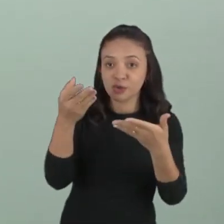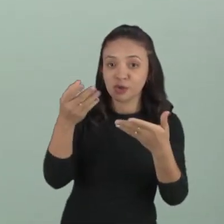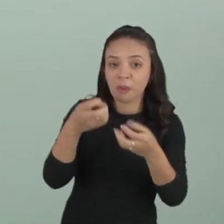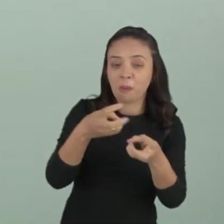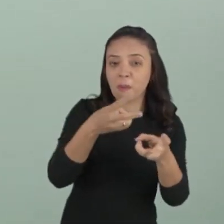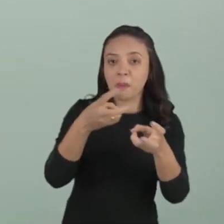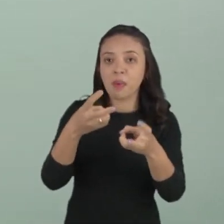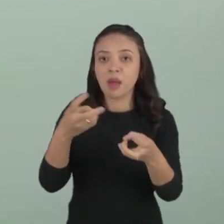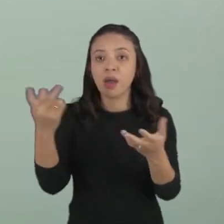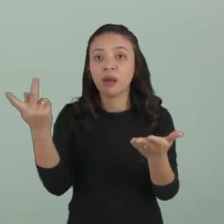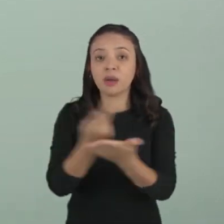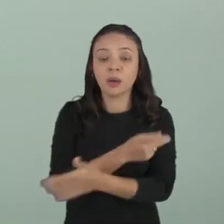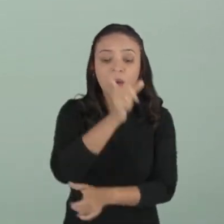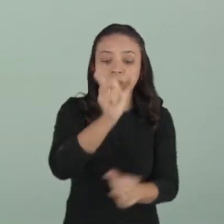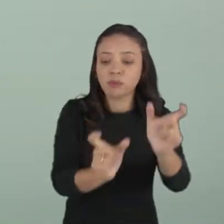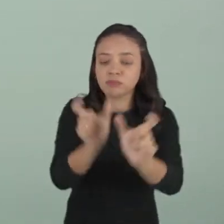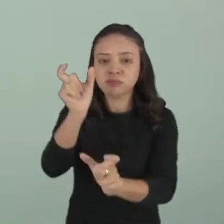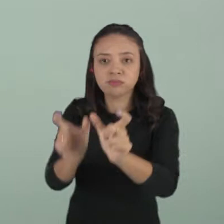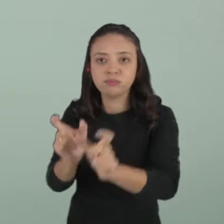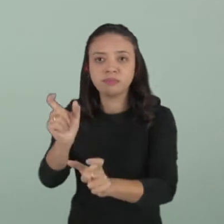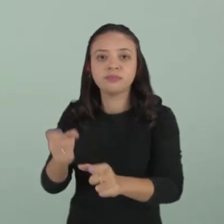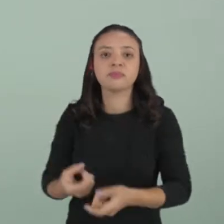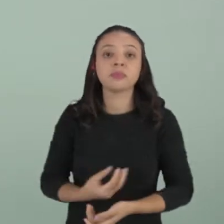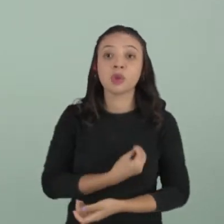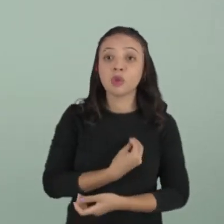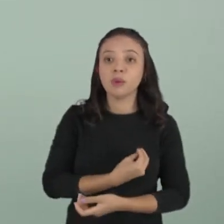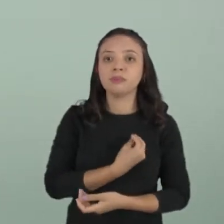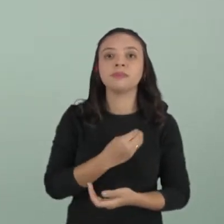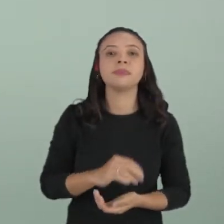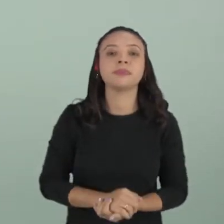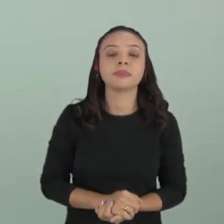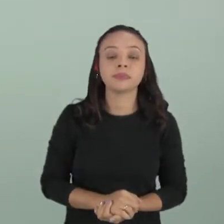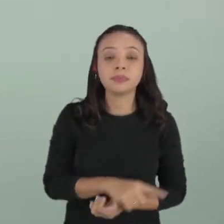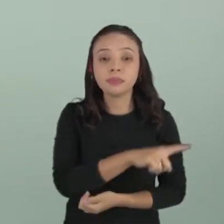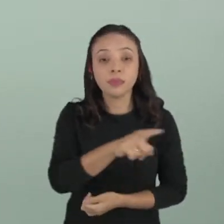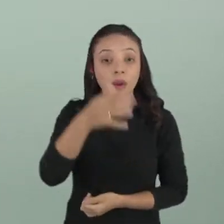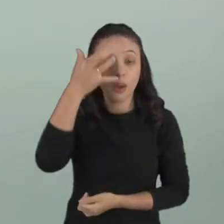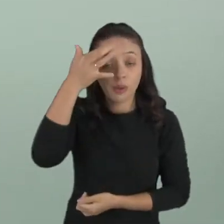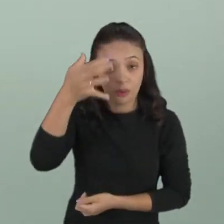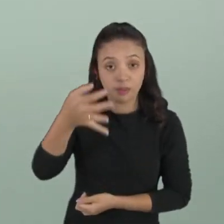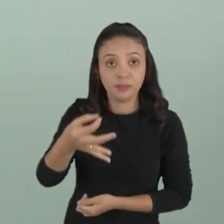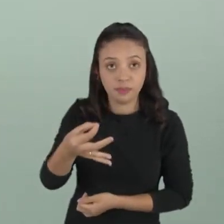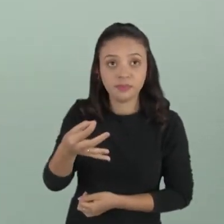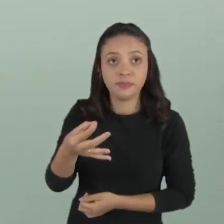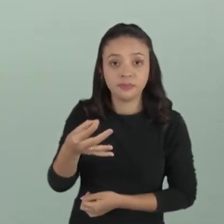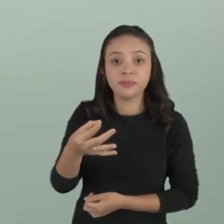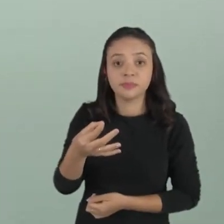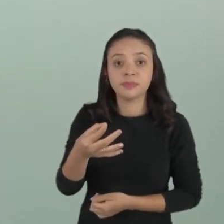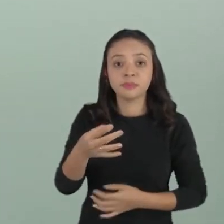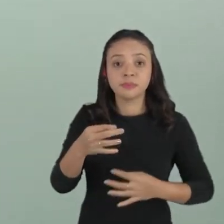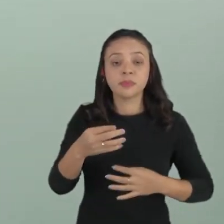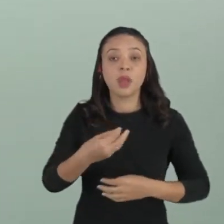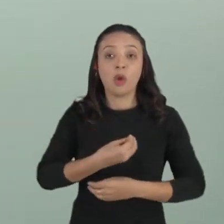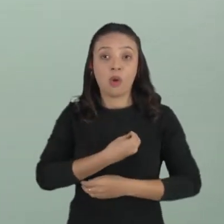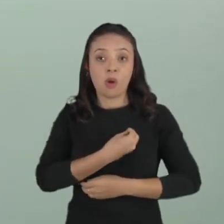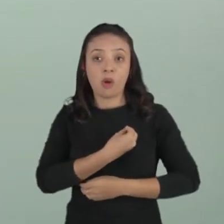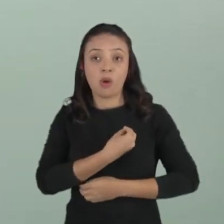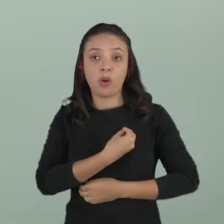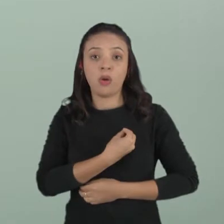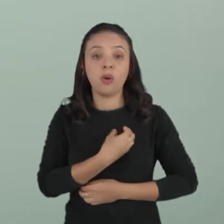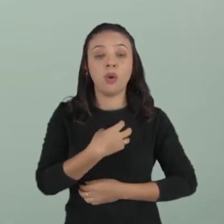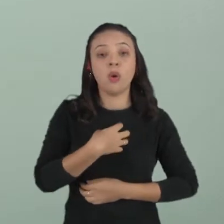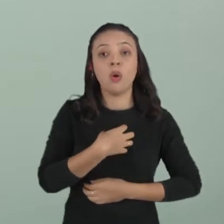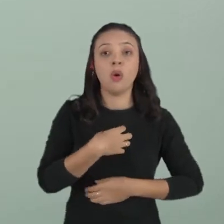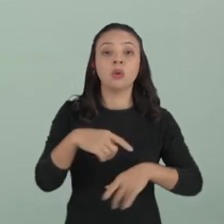as ações das personagens. Vamos lá, porque você vai entender que as ações,